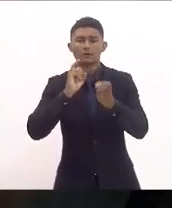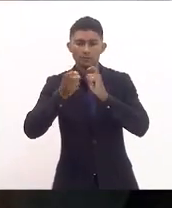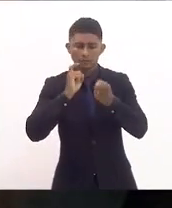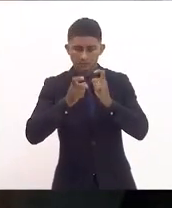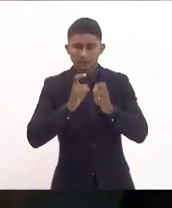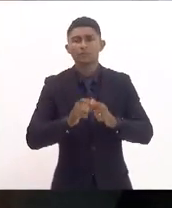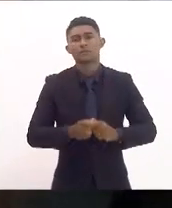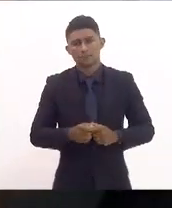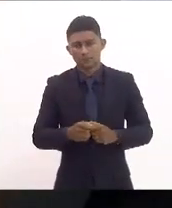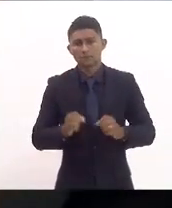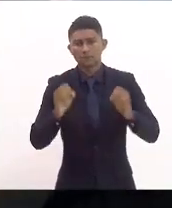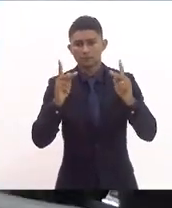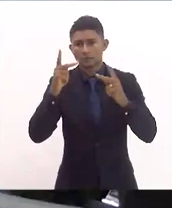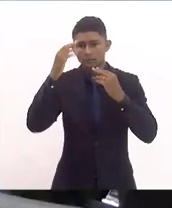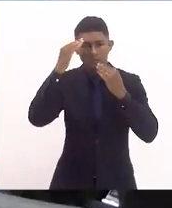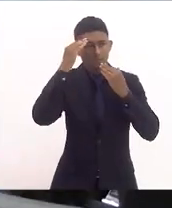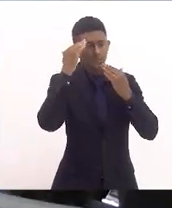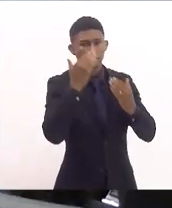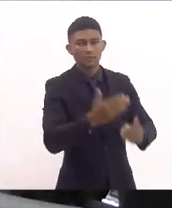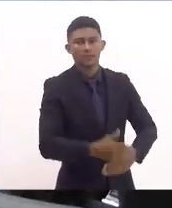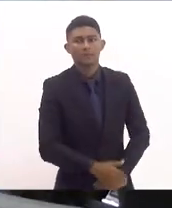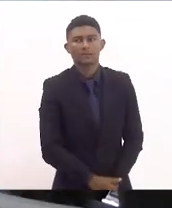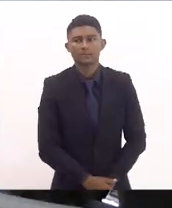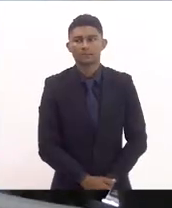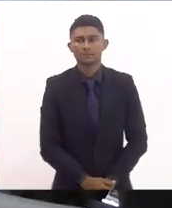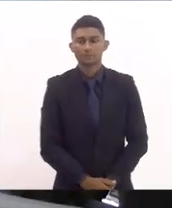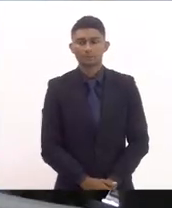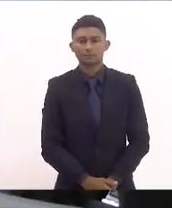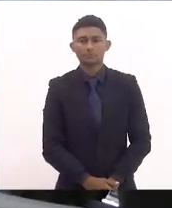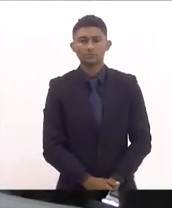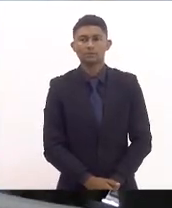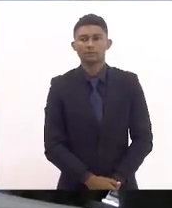manifestar melhor obrigado o